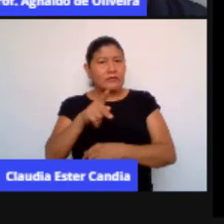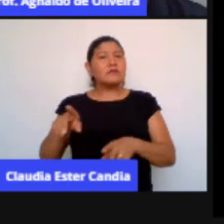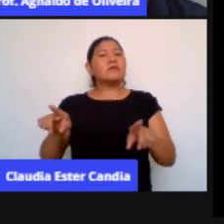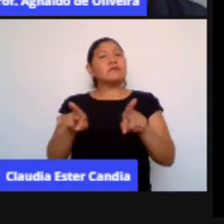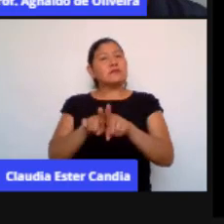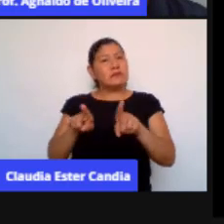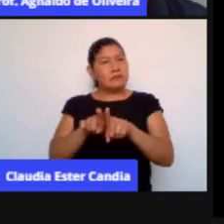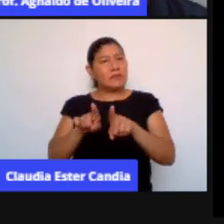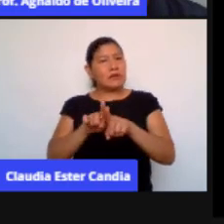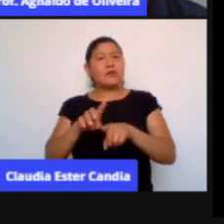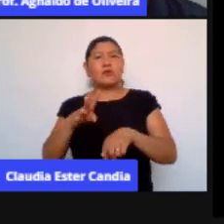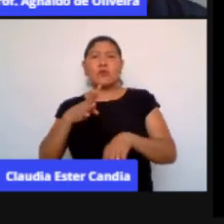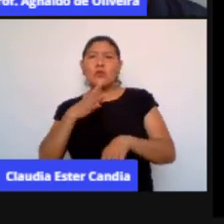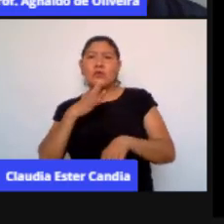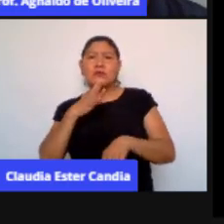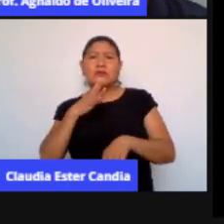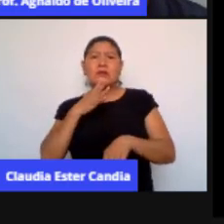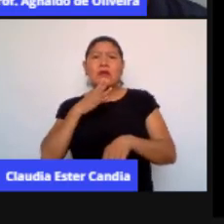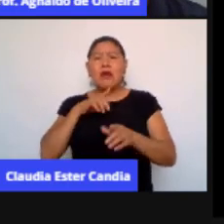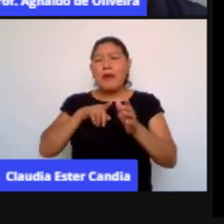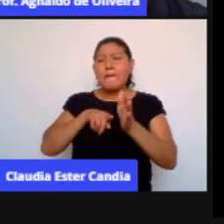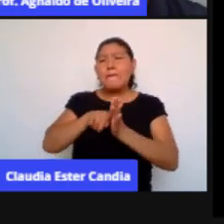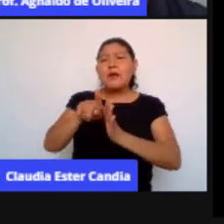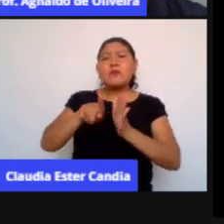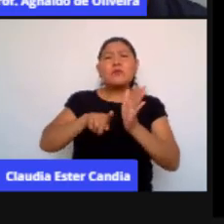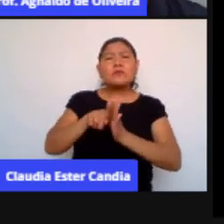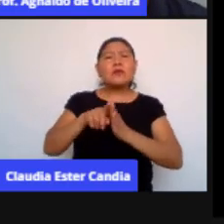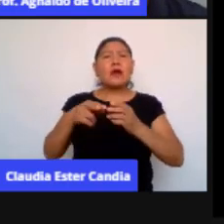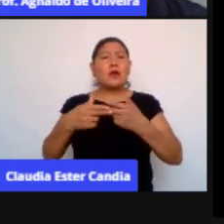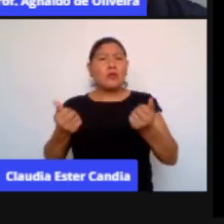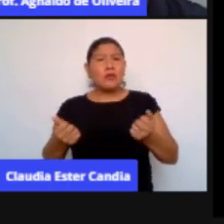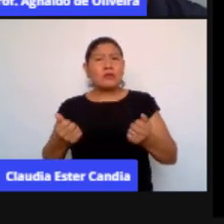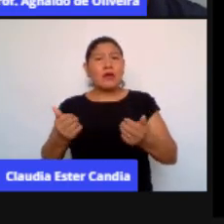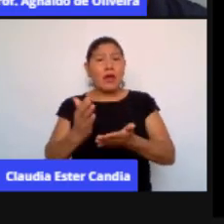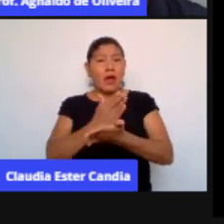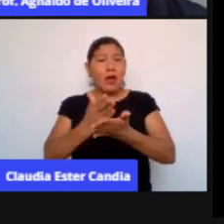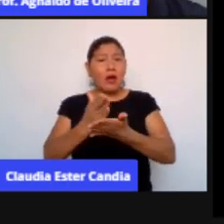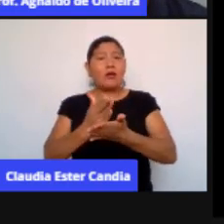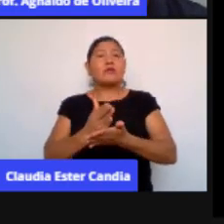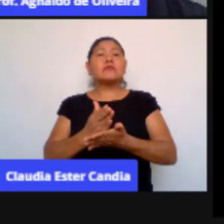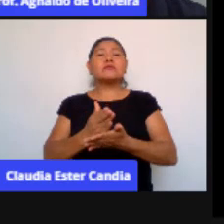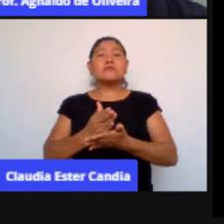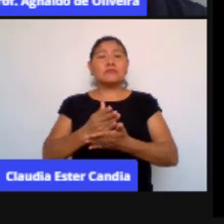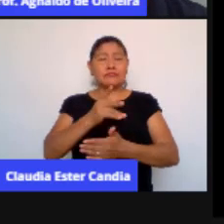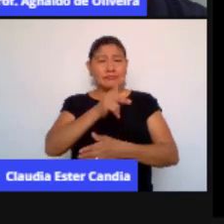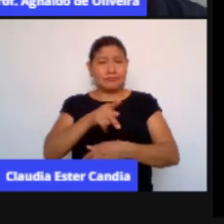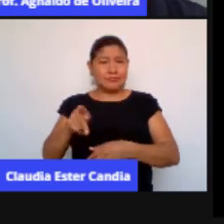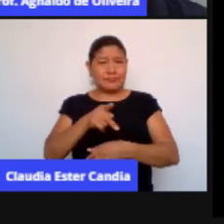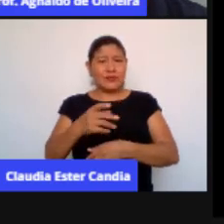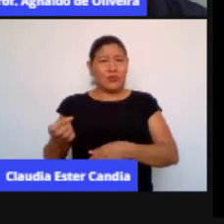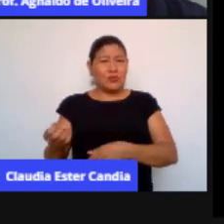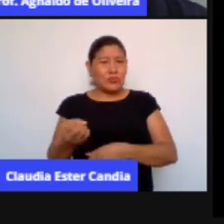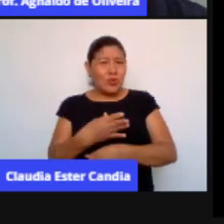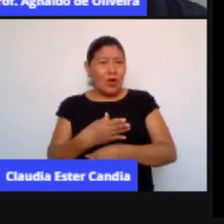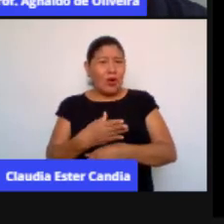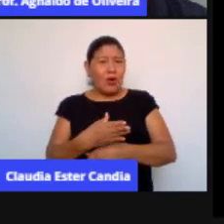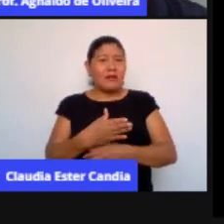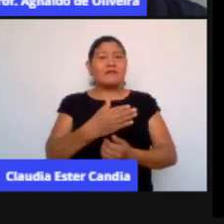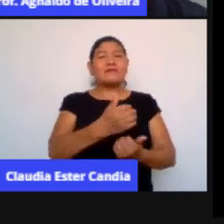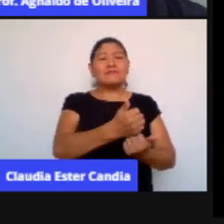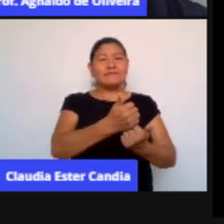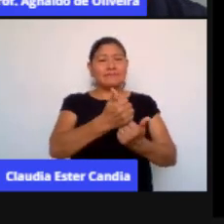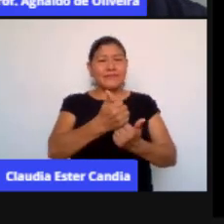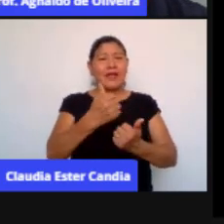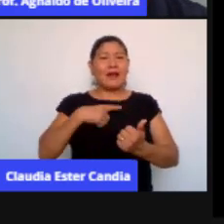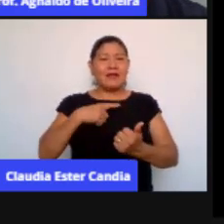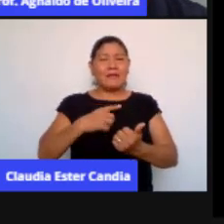estão chegando nas escolas, professores que mudaram de escolas, né, tem muita gente assumindo concurso, né, tem os professores estão sendo lotados, então é